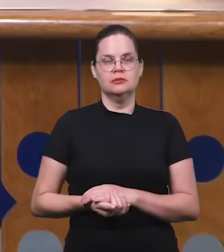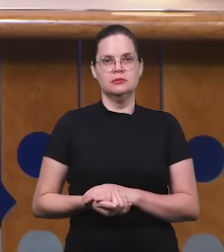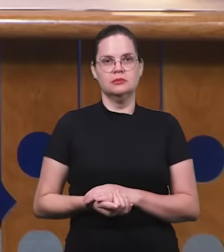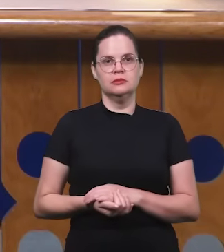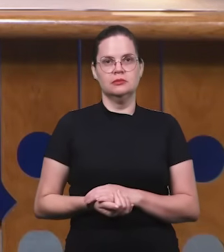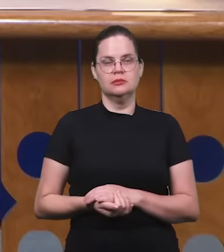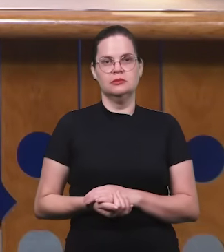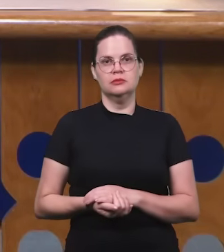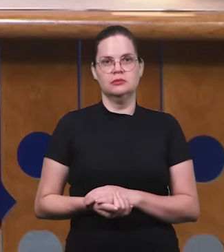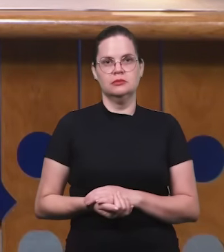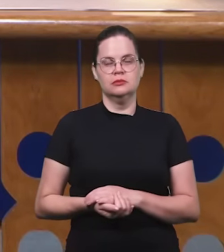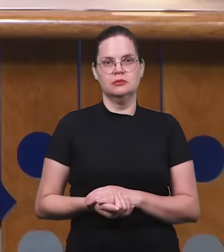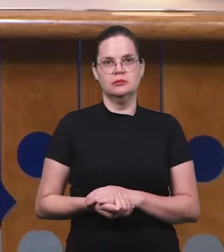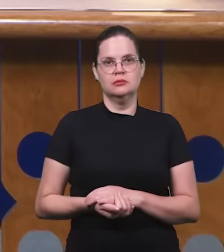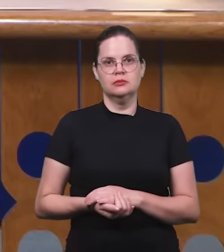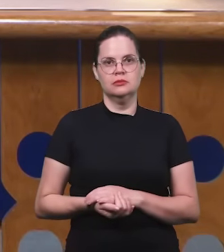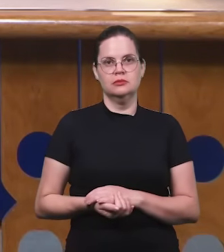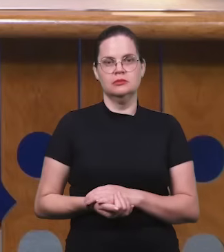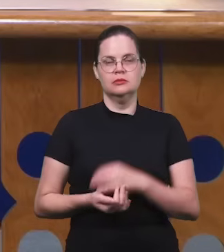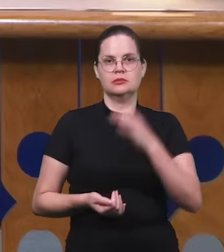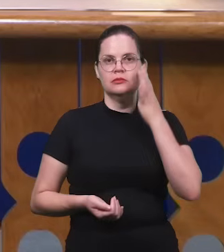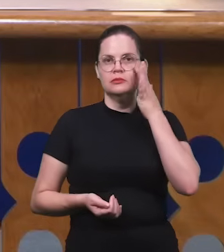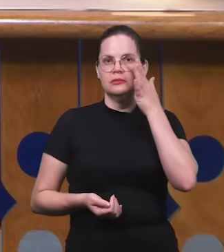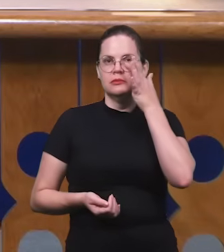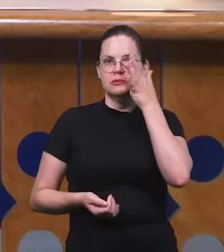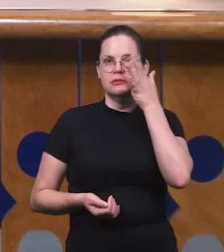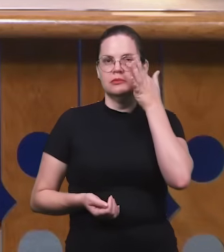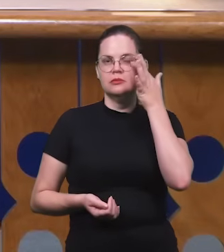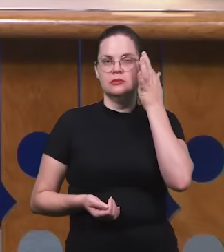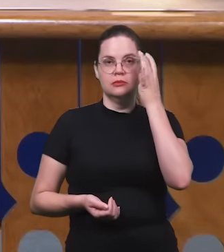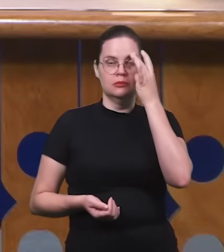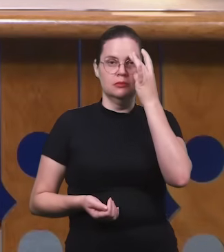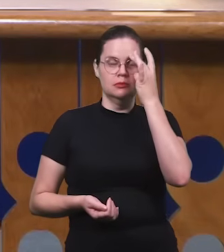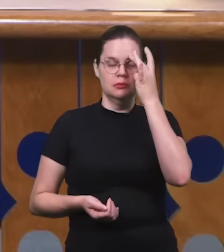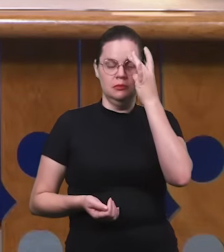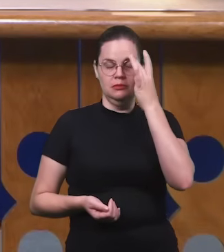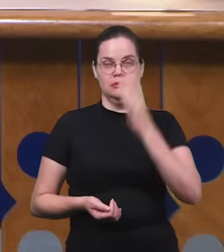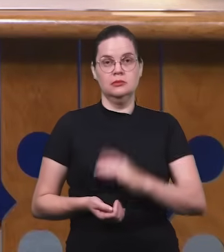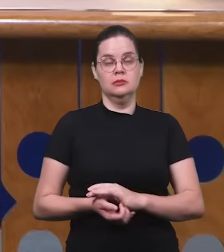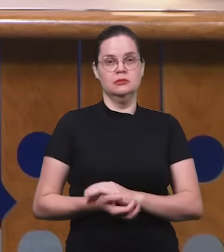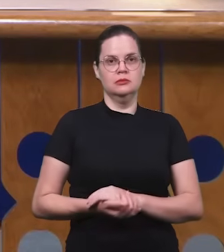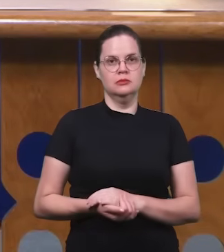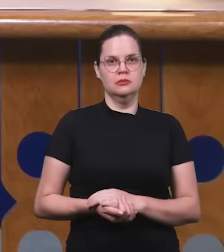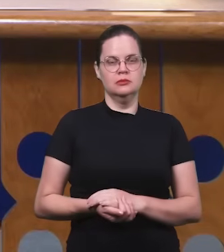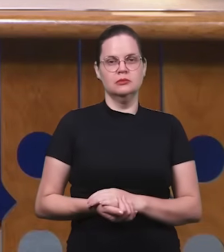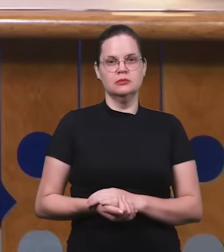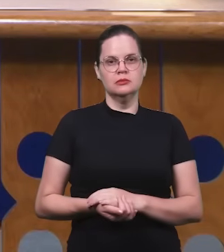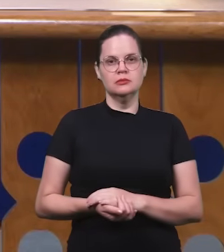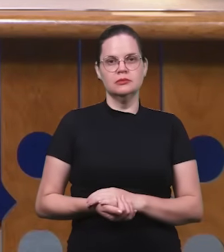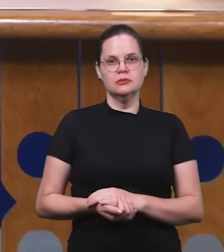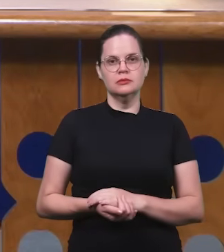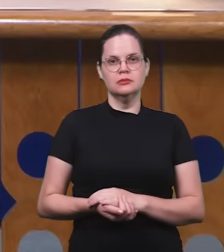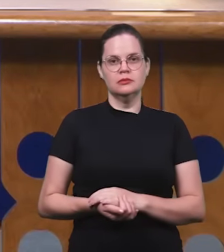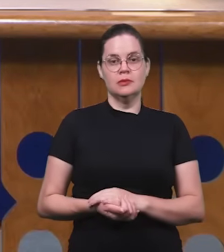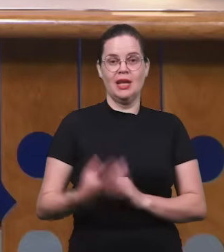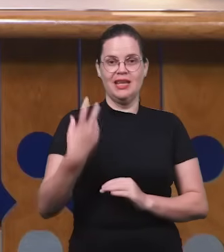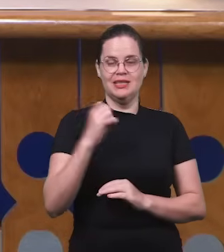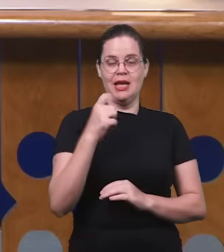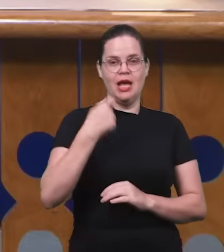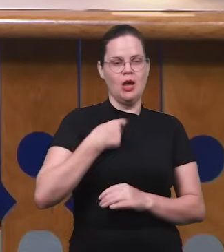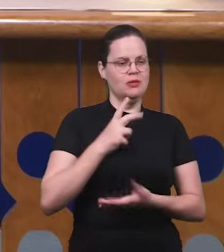que nem sempre se consegue manter a